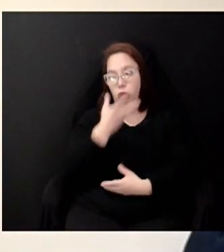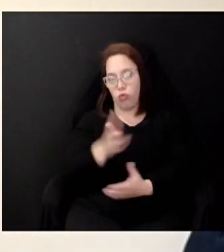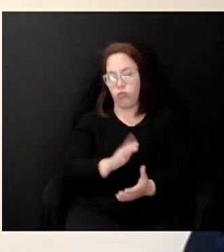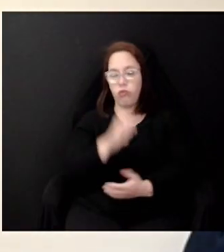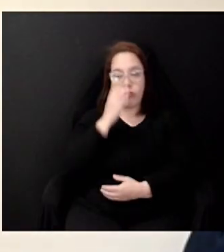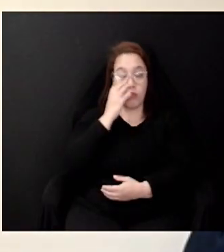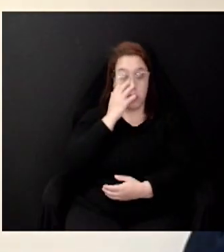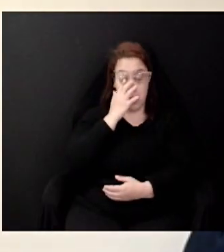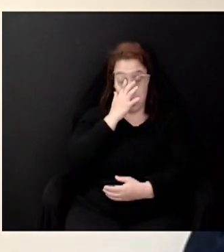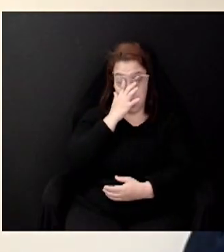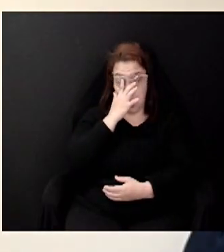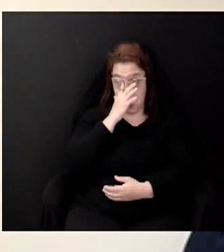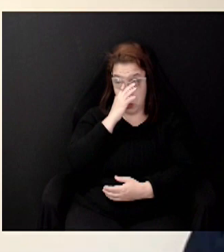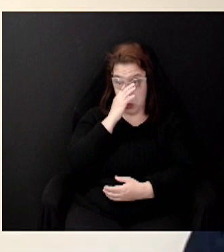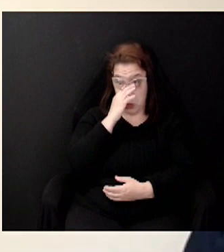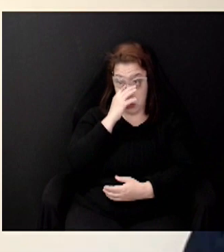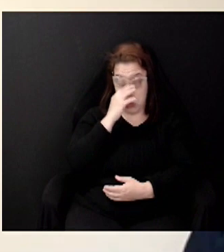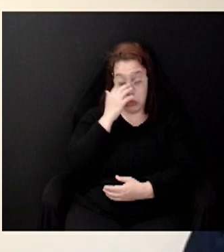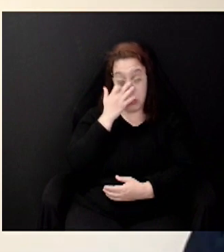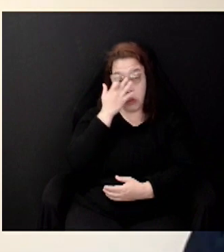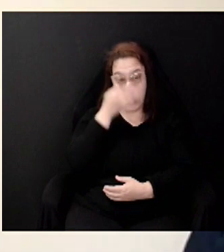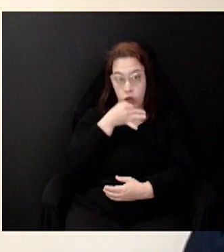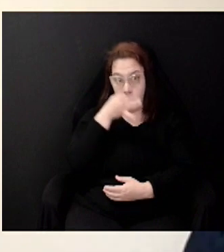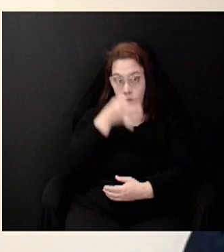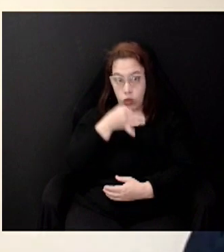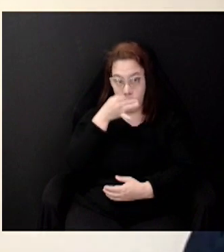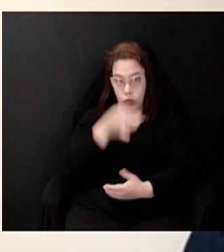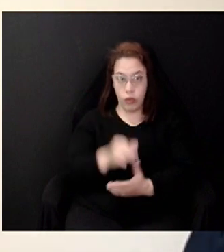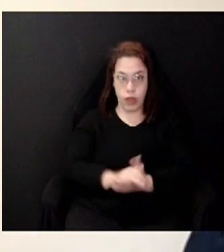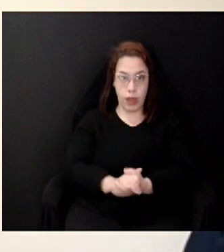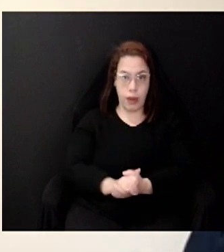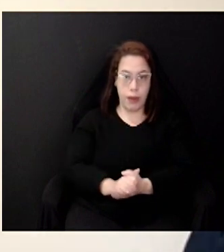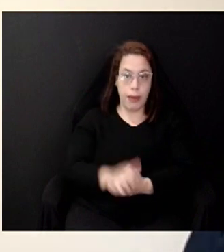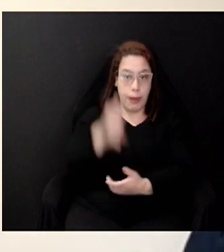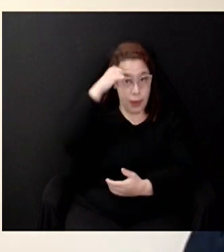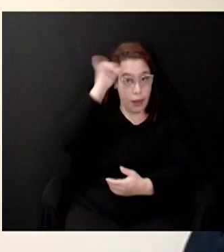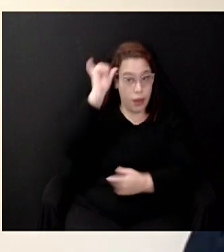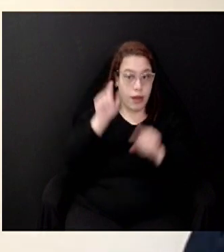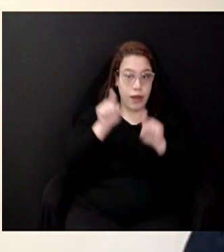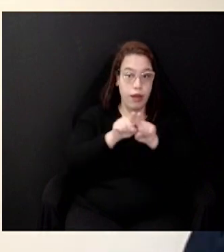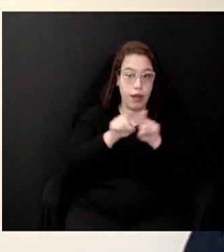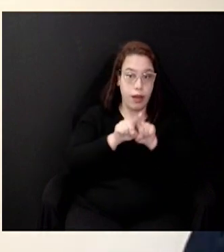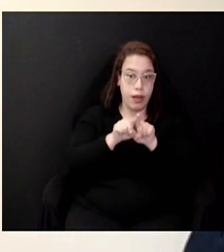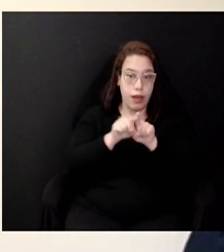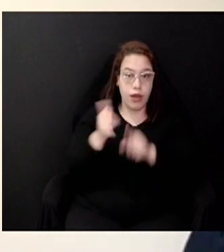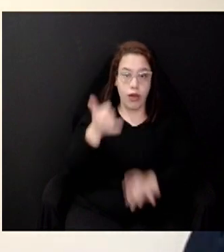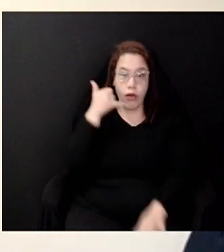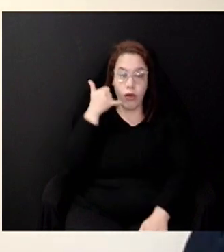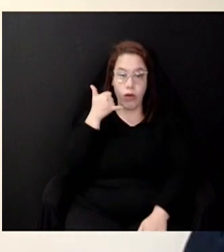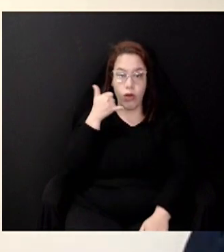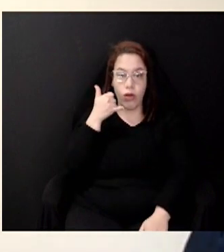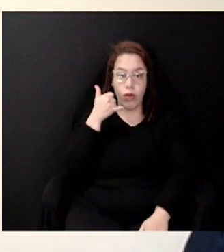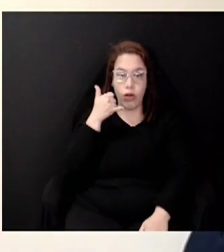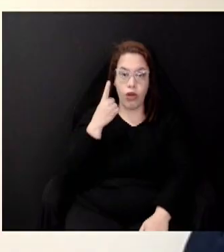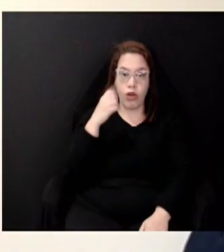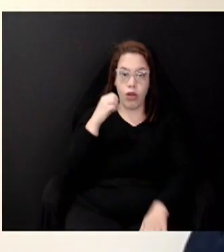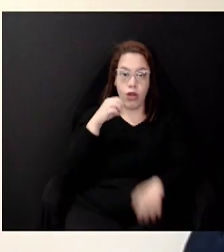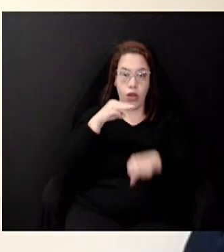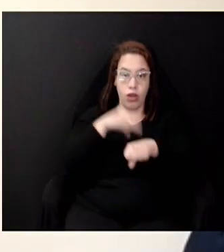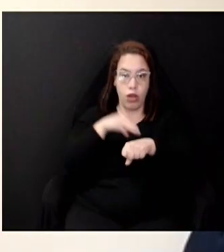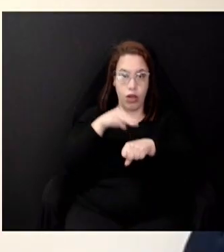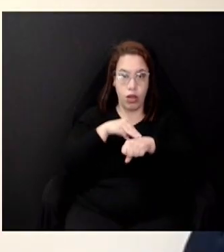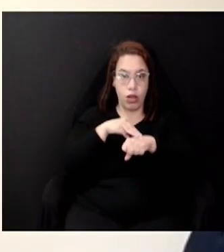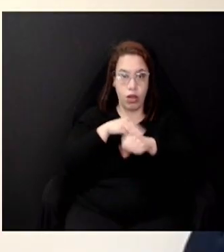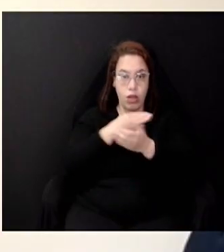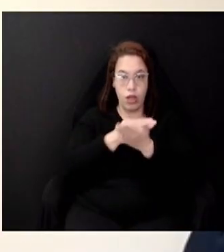são algumas sugestões. Evitar também, talvez, pegar o celular nos 10 primeiros minutos iniciais da